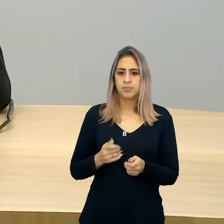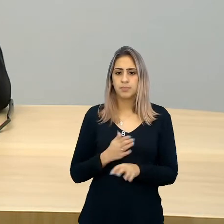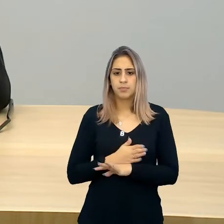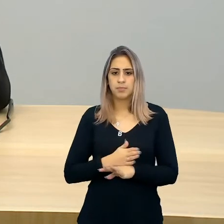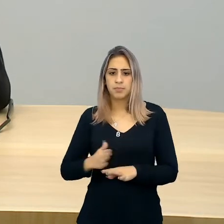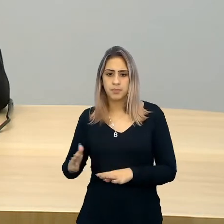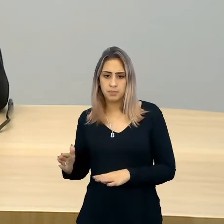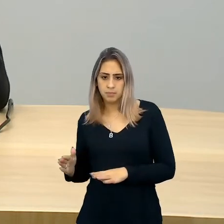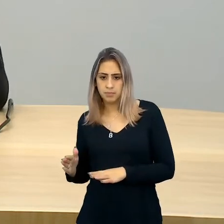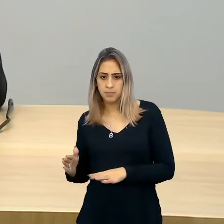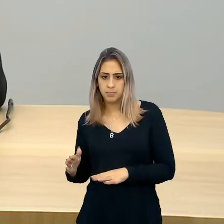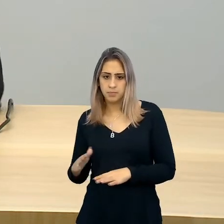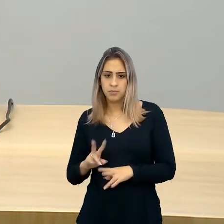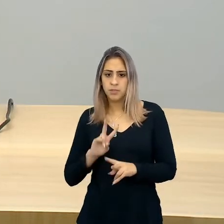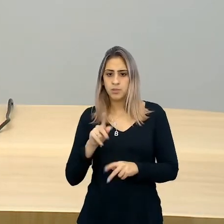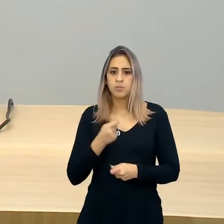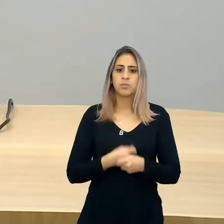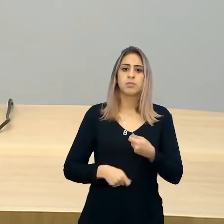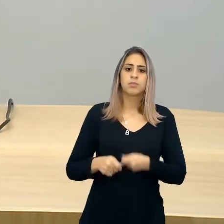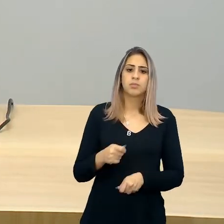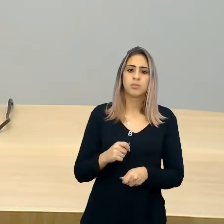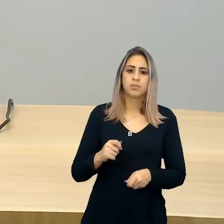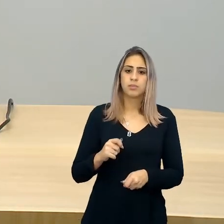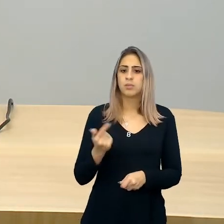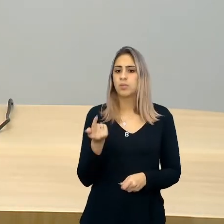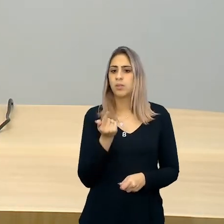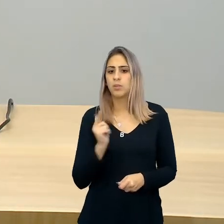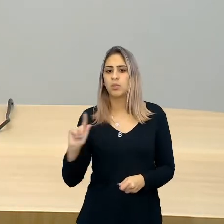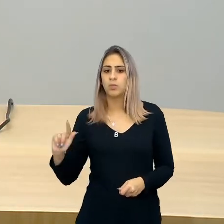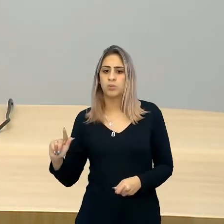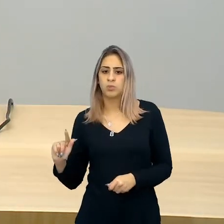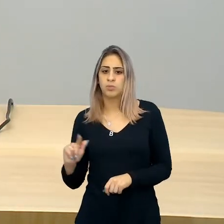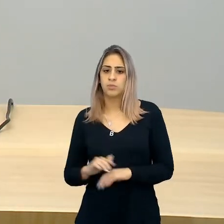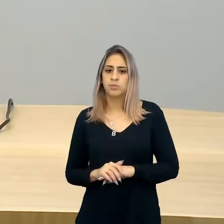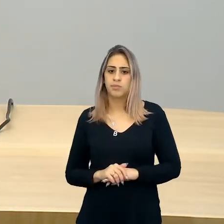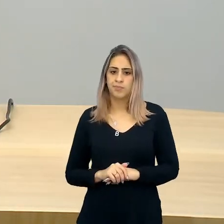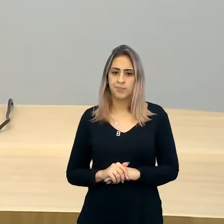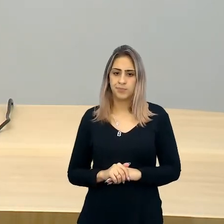a estar sob o controle de outros.